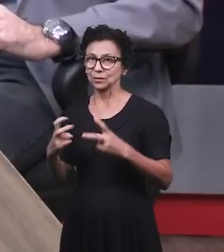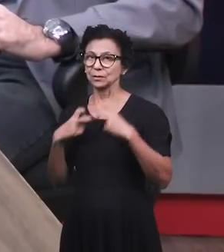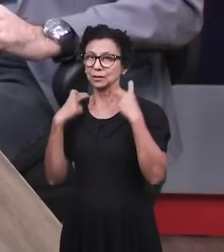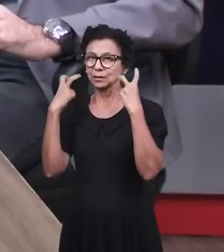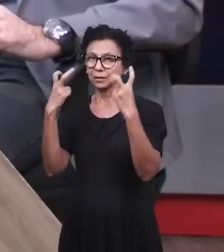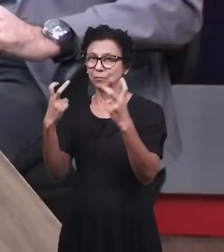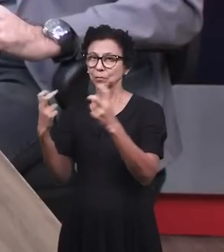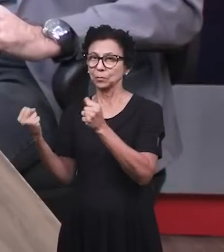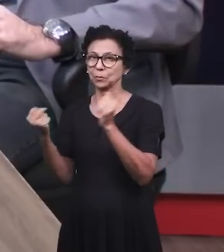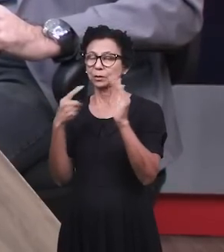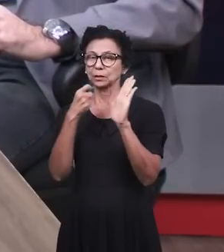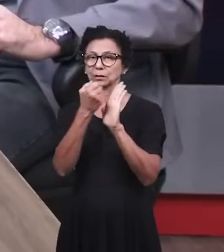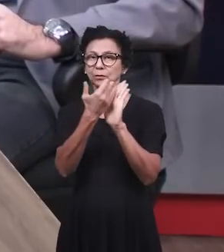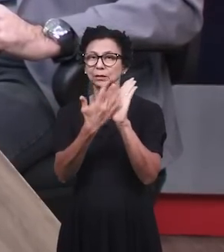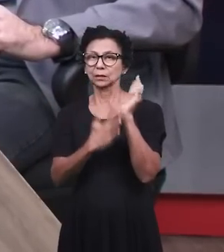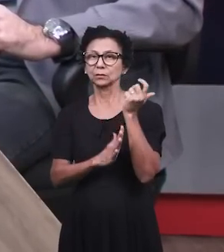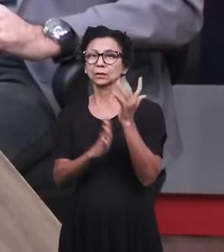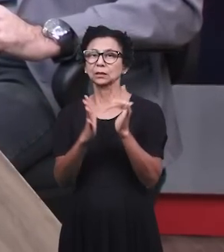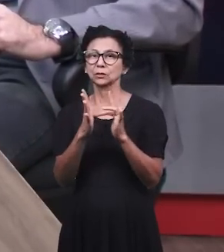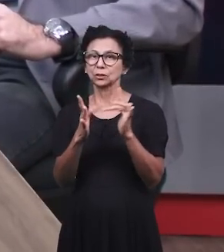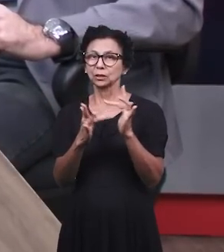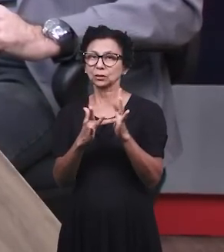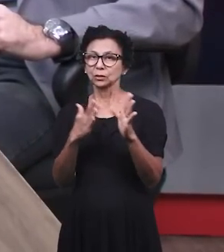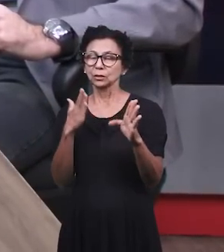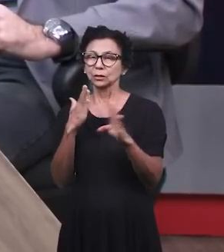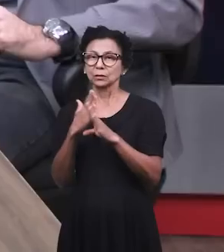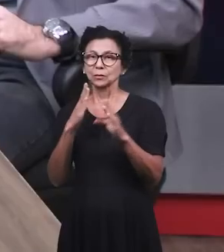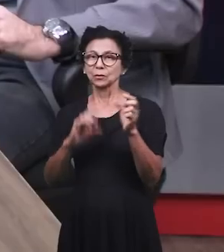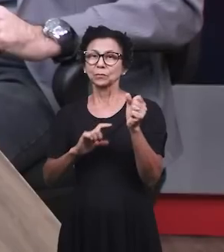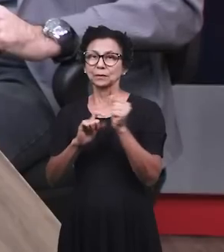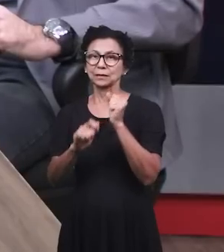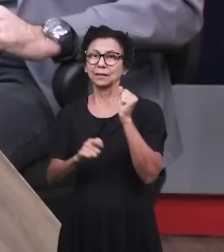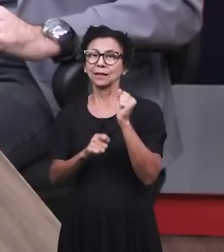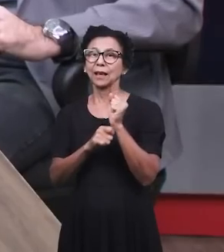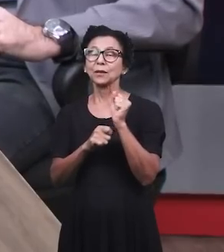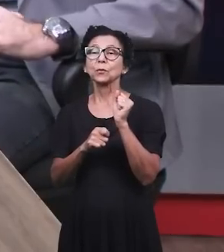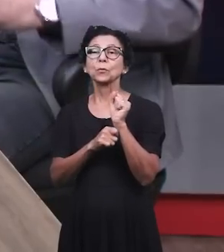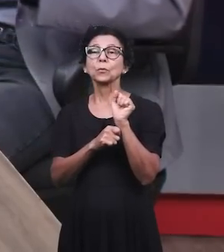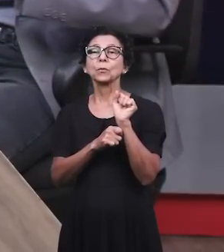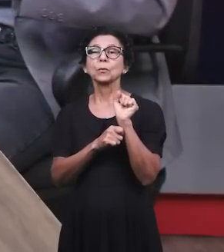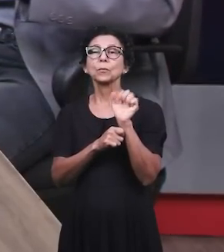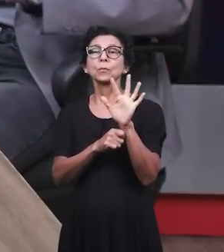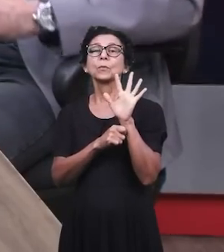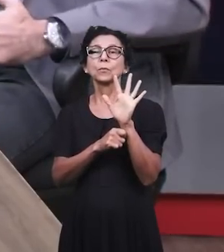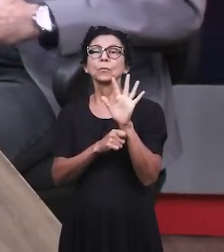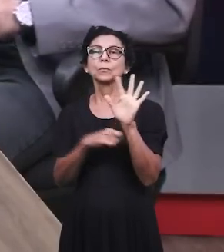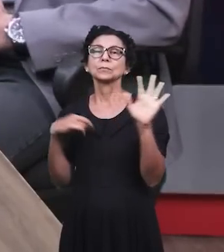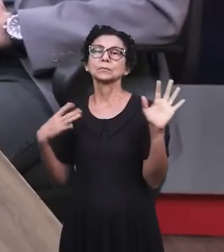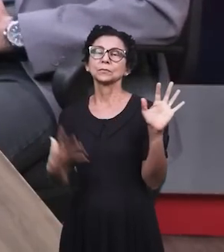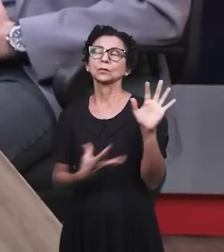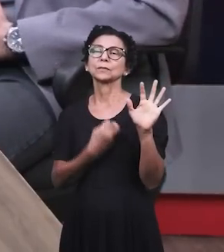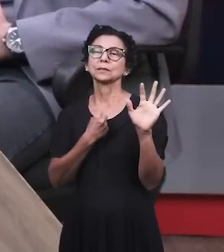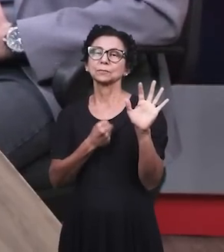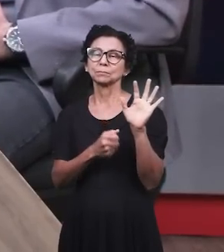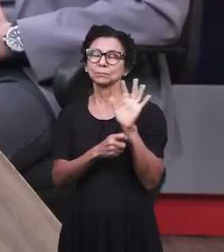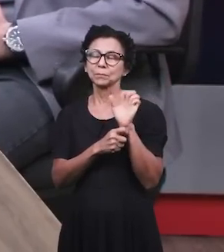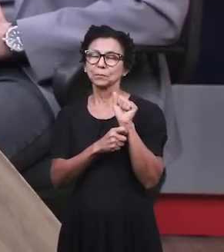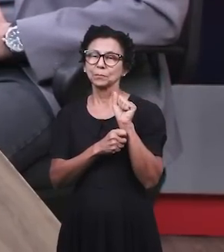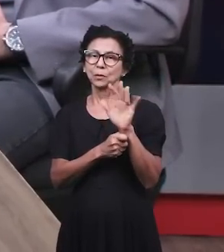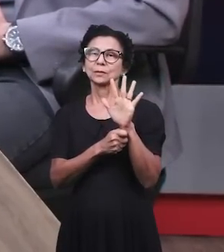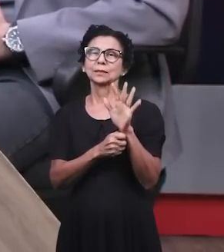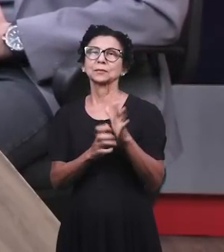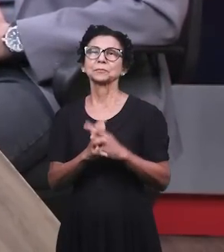salvação. E a igreja tem tido acesso, né? Louvado seja Deus a esse mistério por meio dessa chave, né? Essa